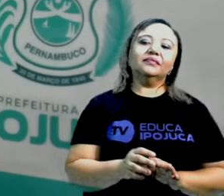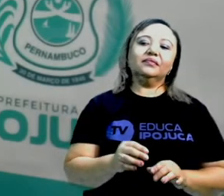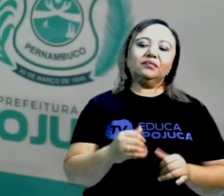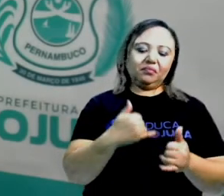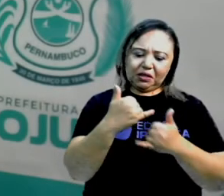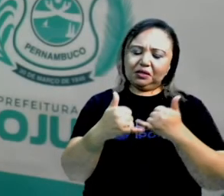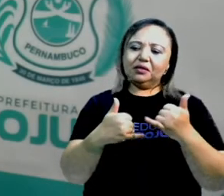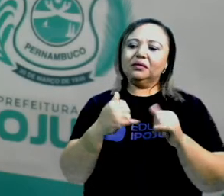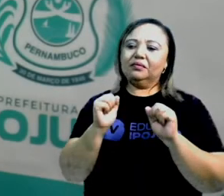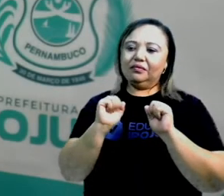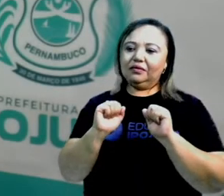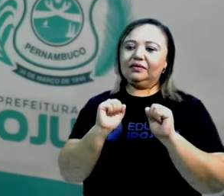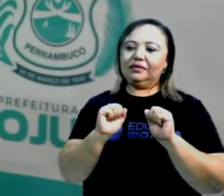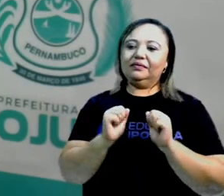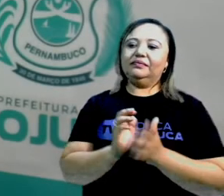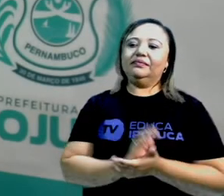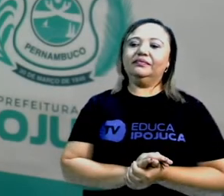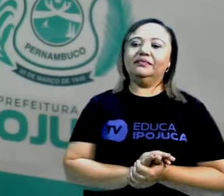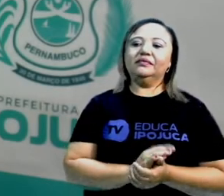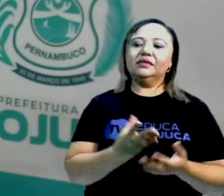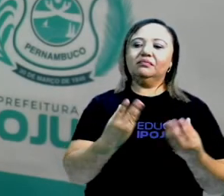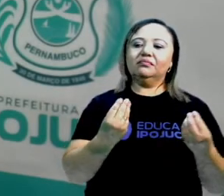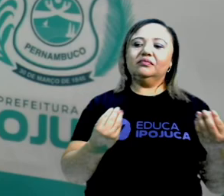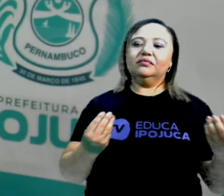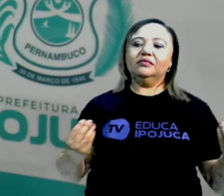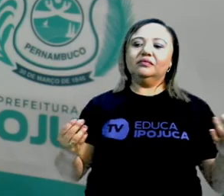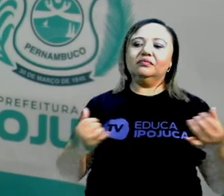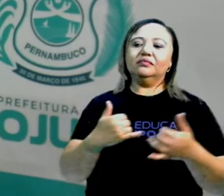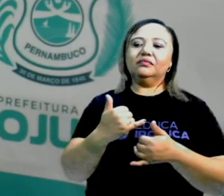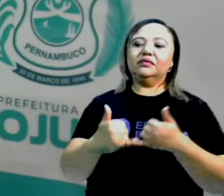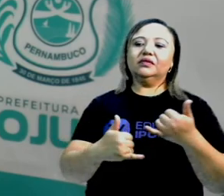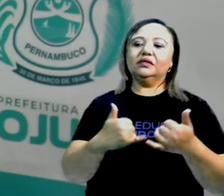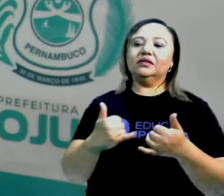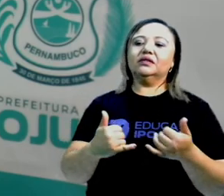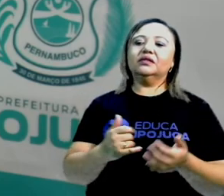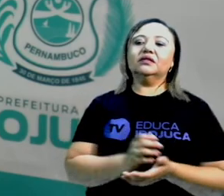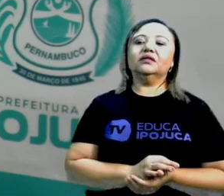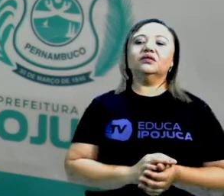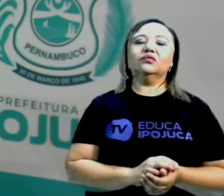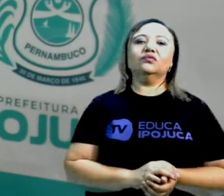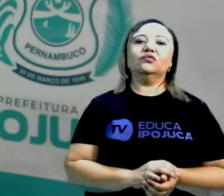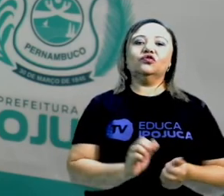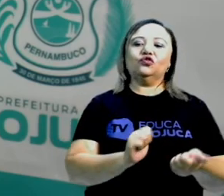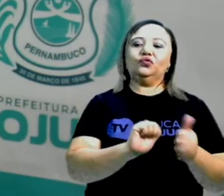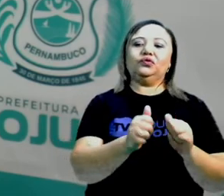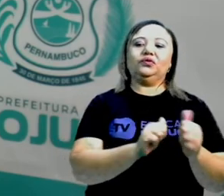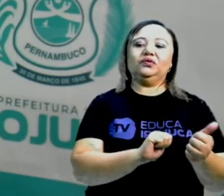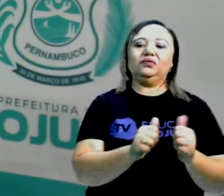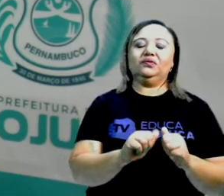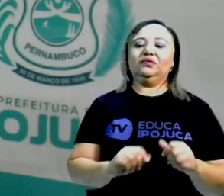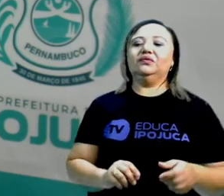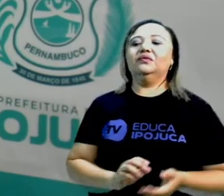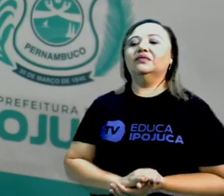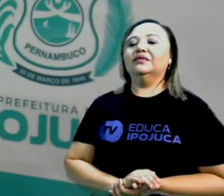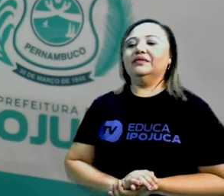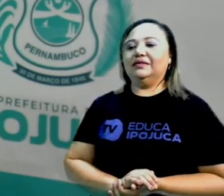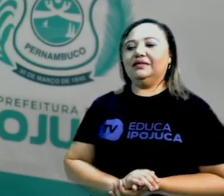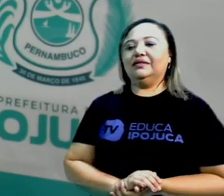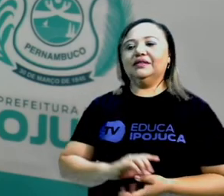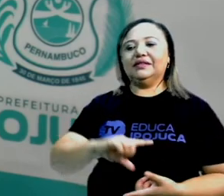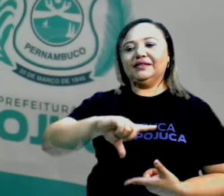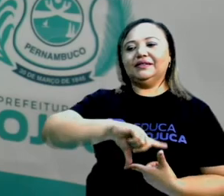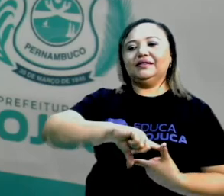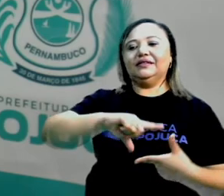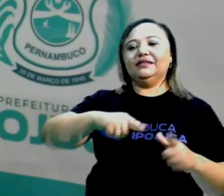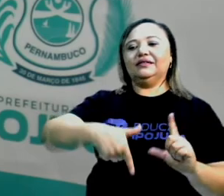brinquedo mesmo, viu? Brinquedo, tem tantos brinquedos, joguinhos, né? Que tem assim, formato. Não é isso? Não.